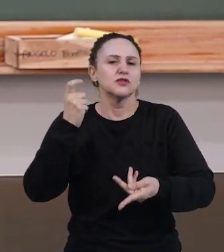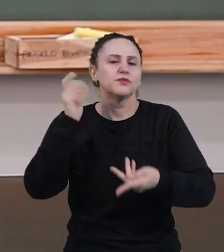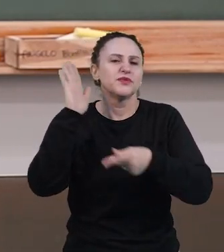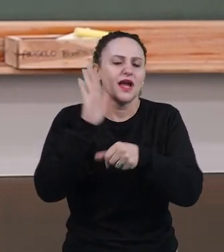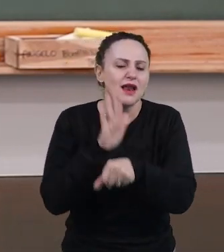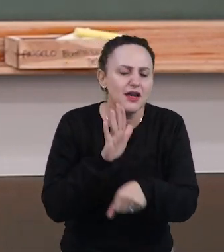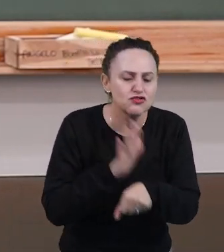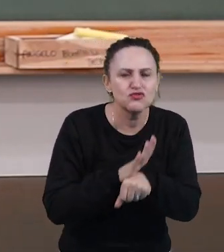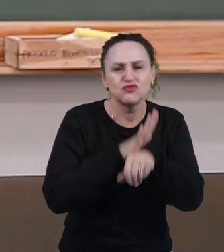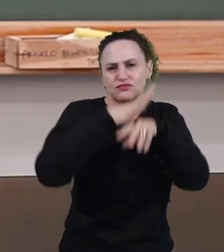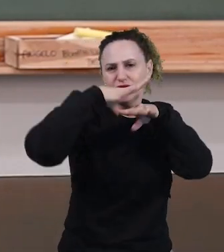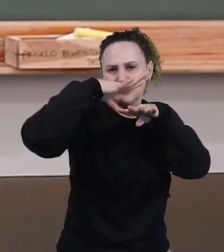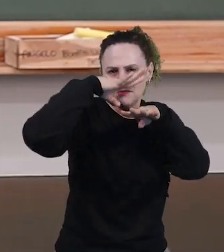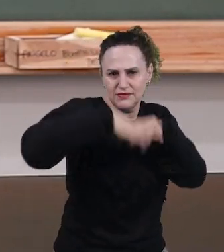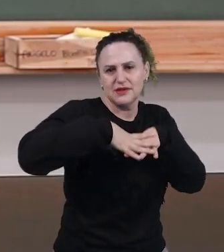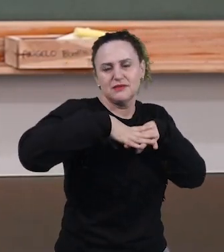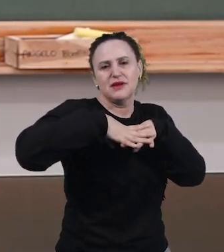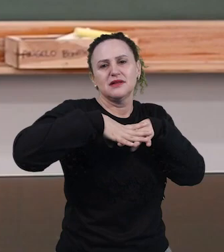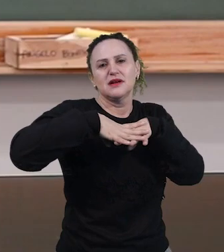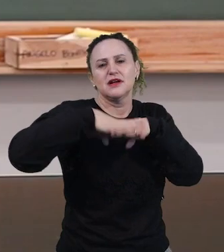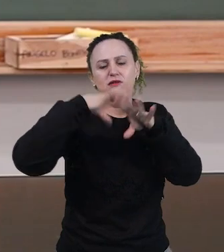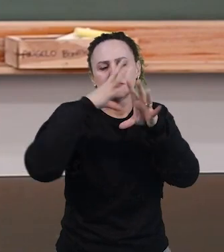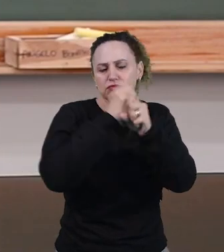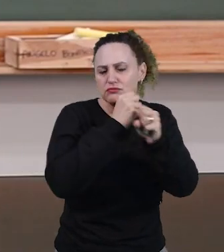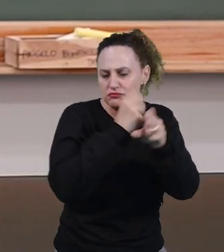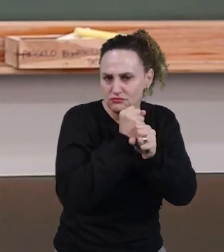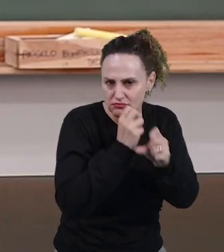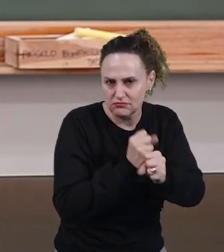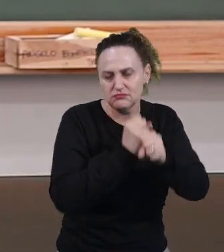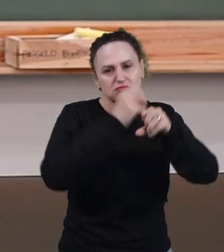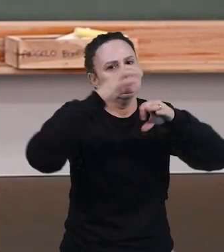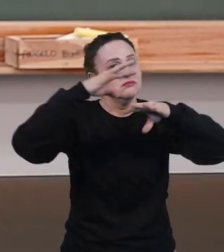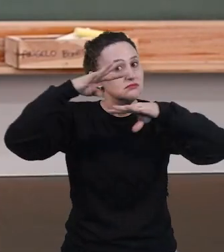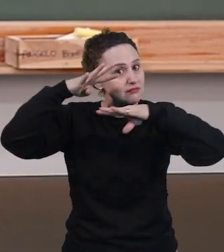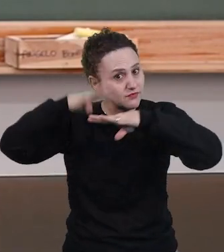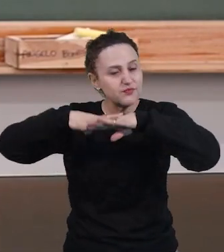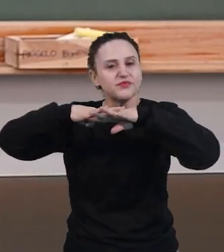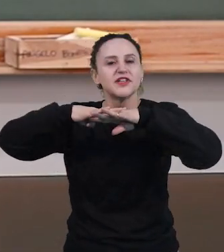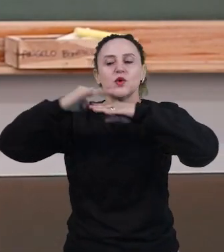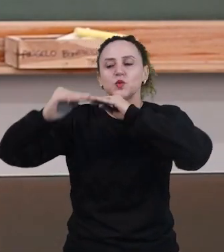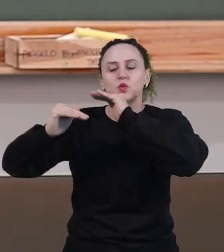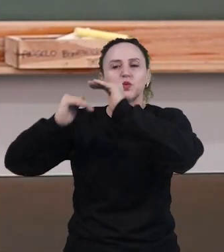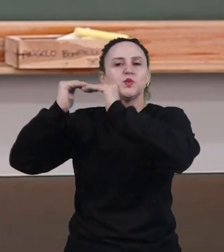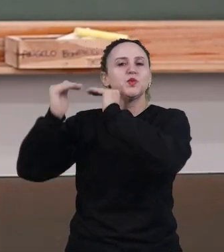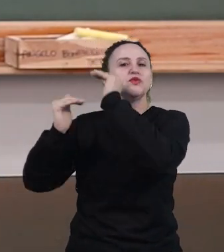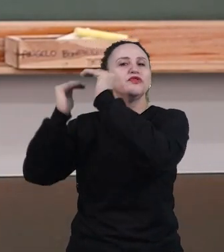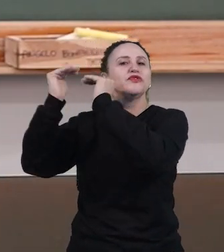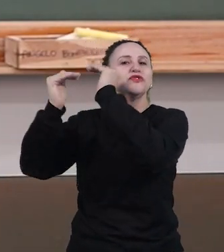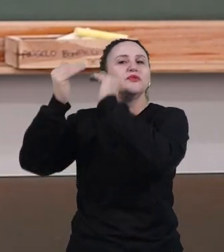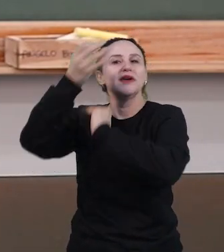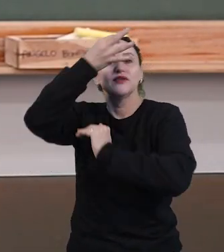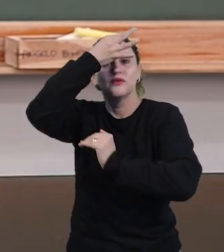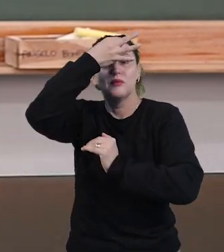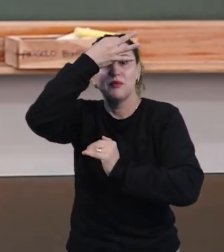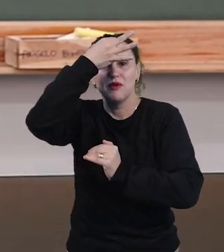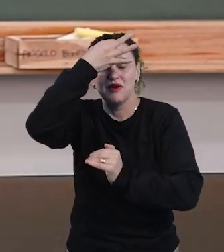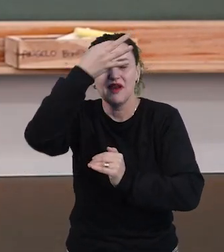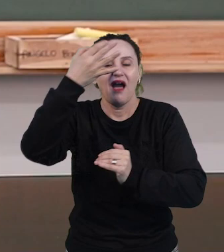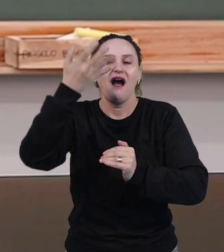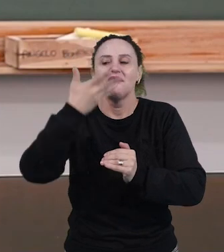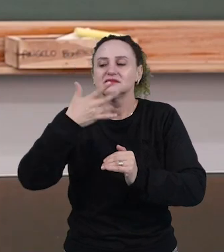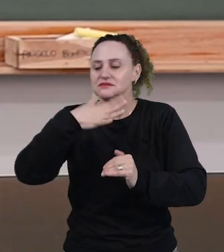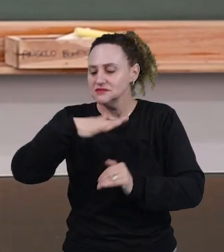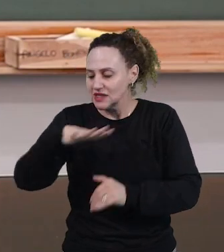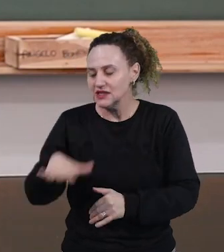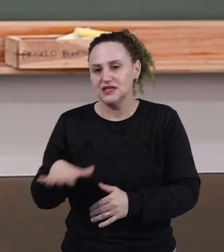questões da matemática, né? Das operações matemáticas, a questão do desenvolvimento moral da criança. Então sempre